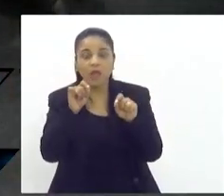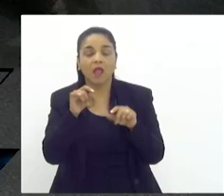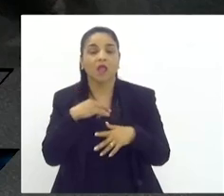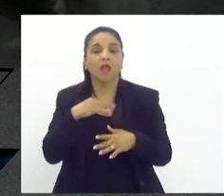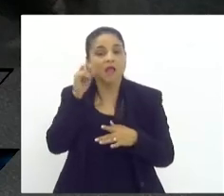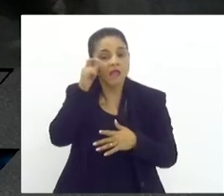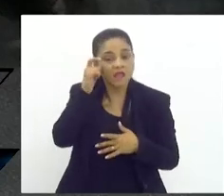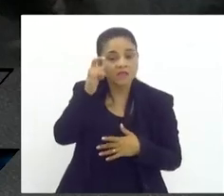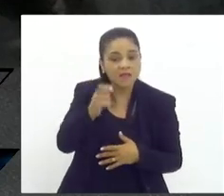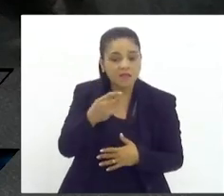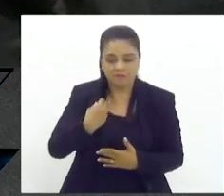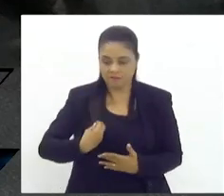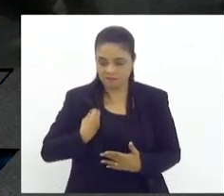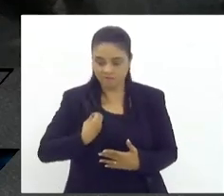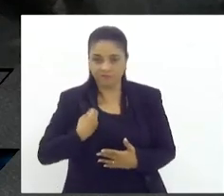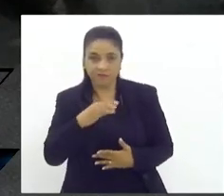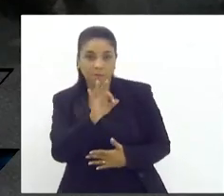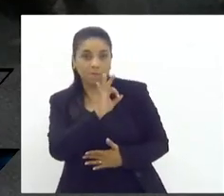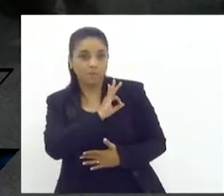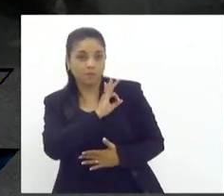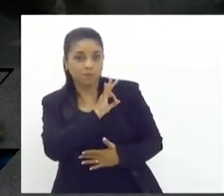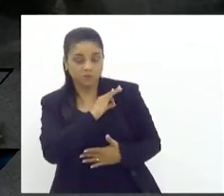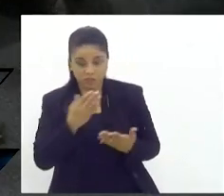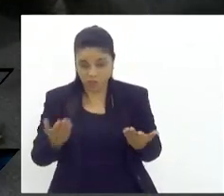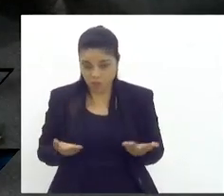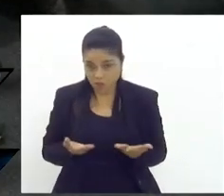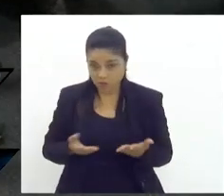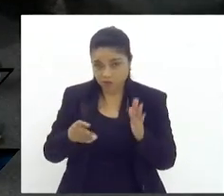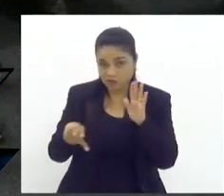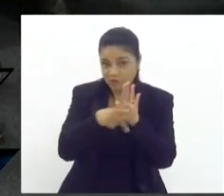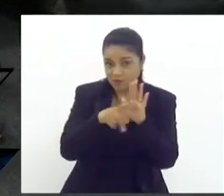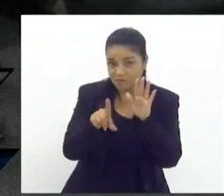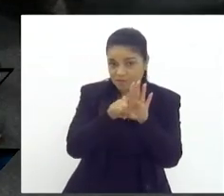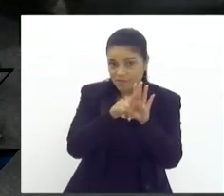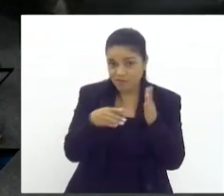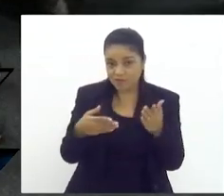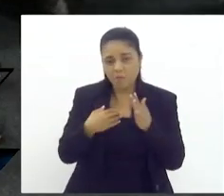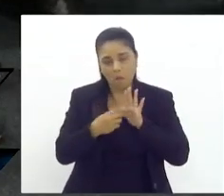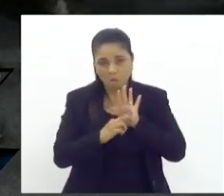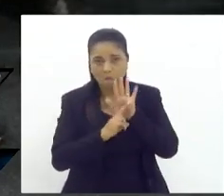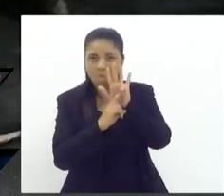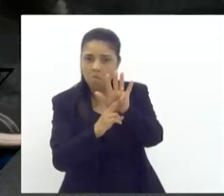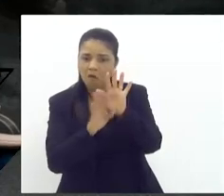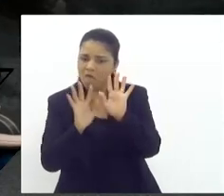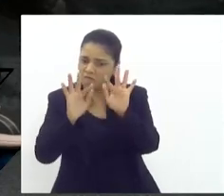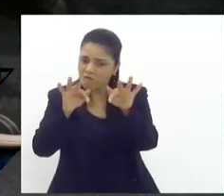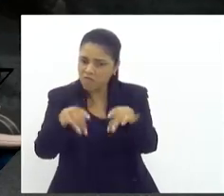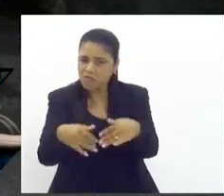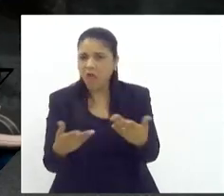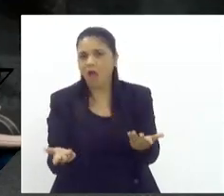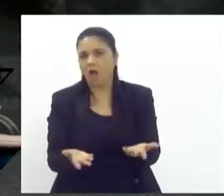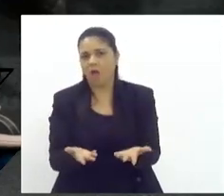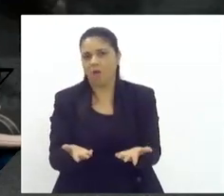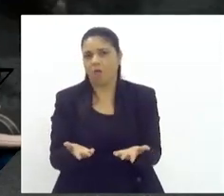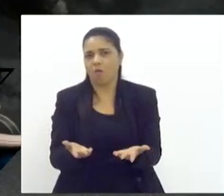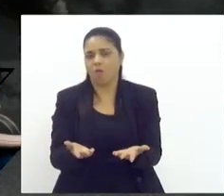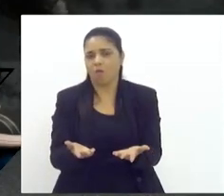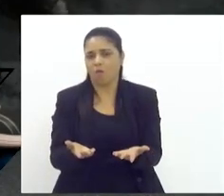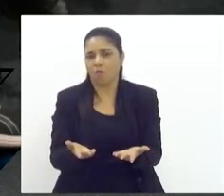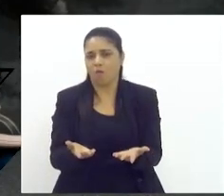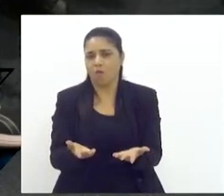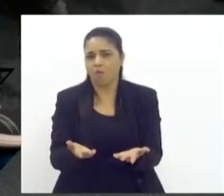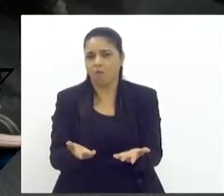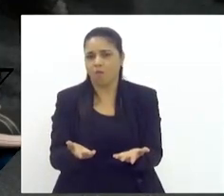policiais e as questões que estão sendo tratadas aqui podem ser apresentadas ao final né quando a gente